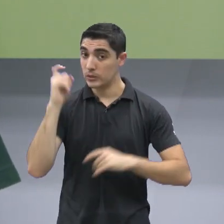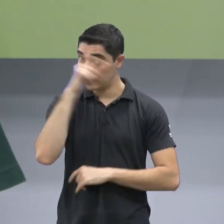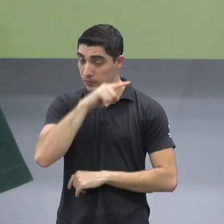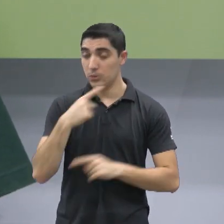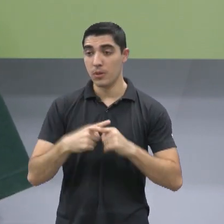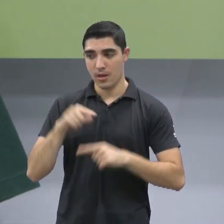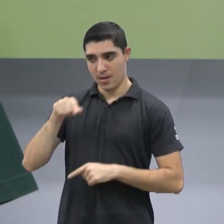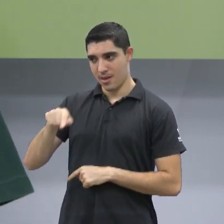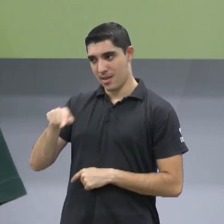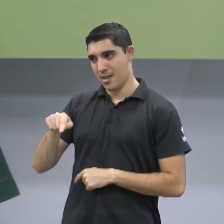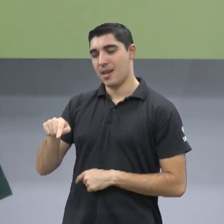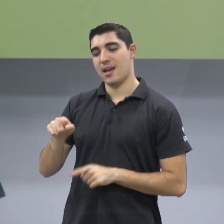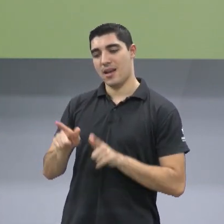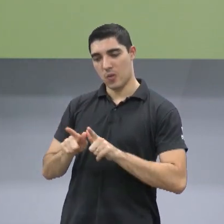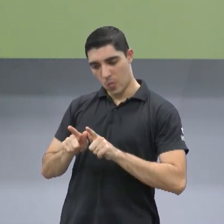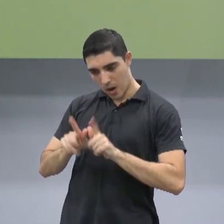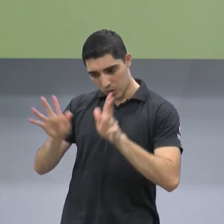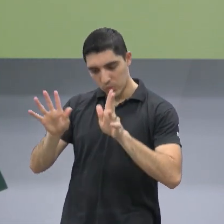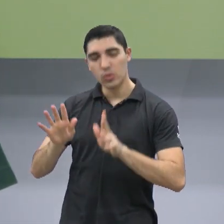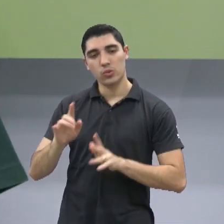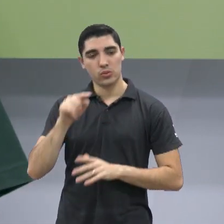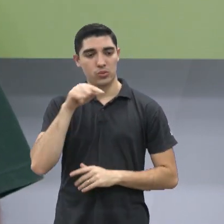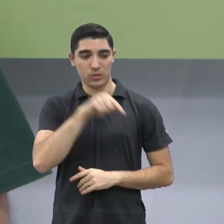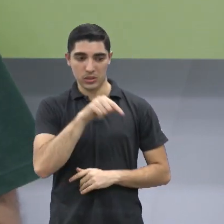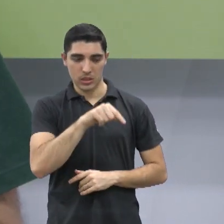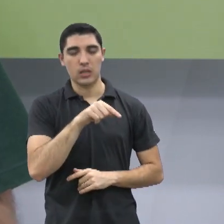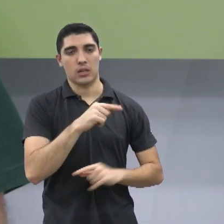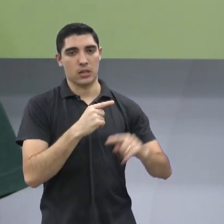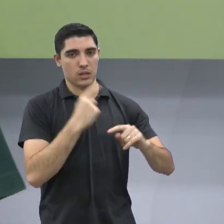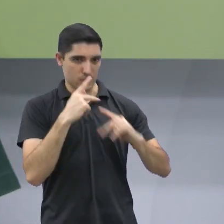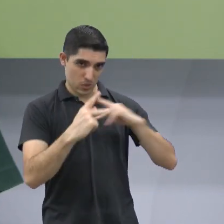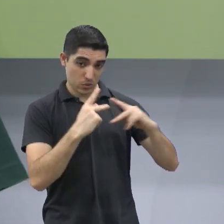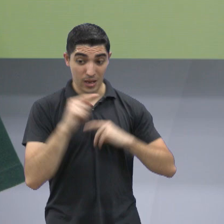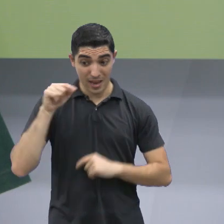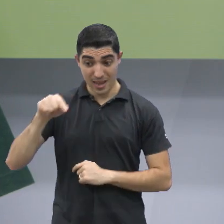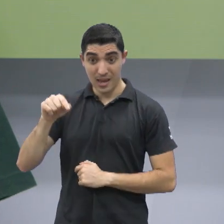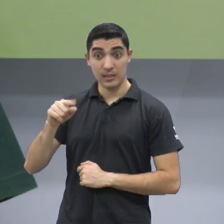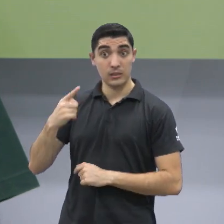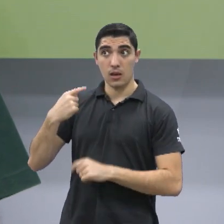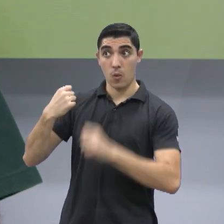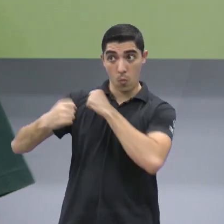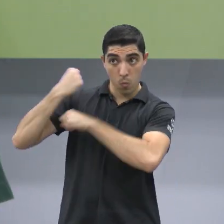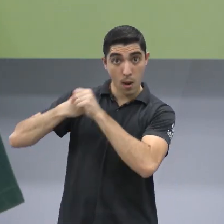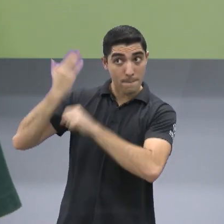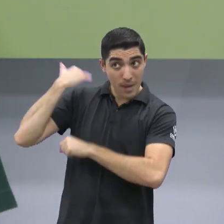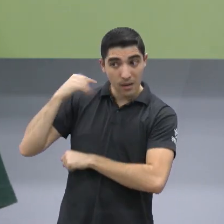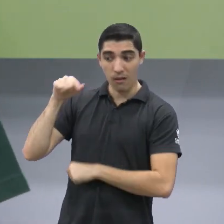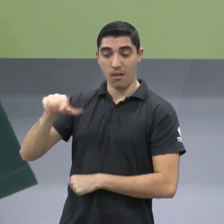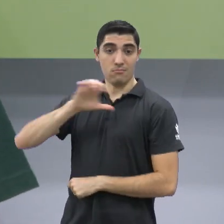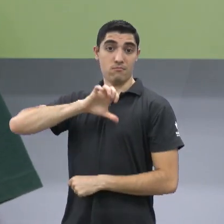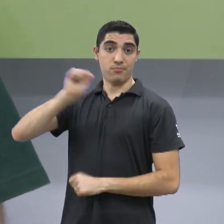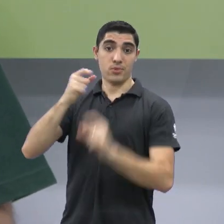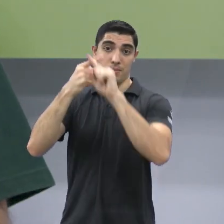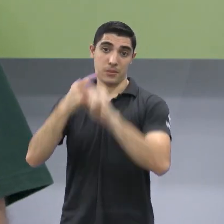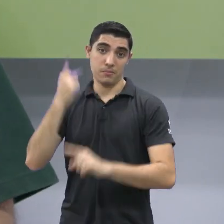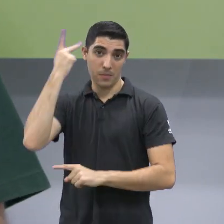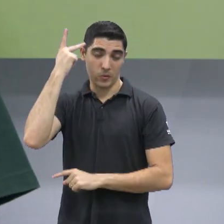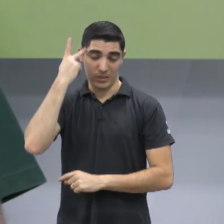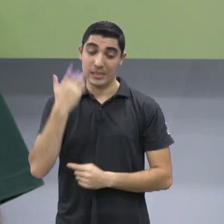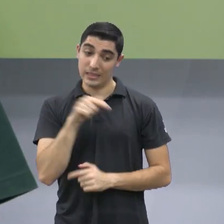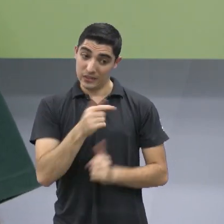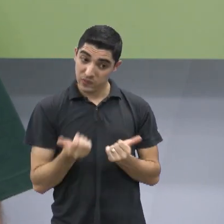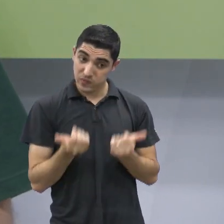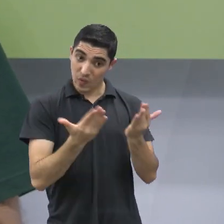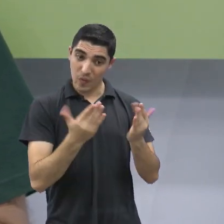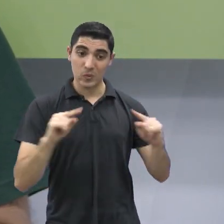atual campeão estadual, o atual campeão paulista, então é mais uma parada difícil para o São José e fora de casa, né? Então tem que